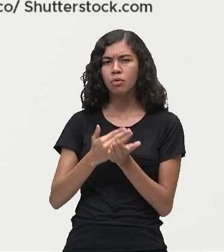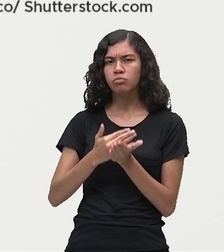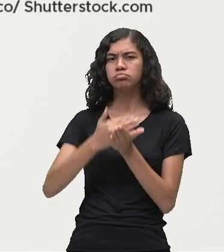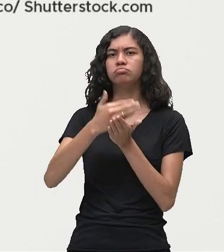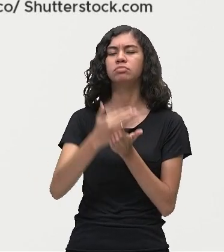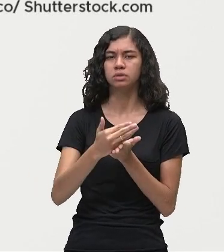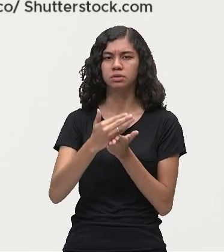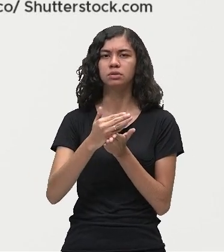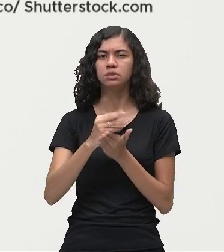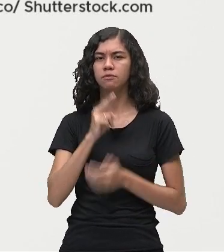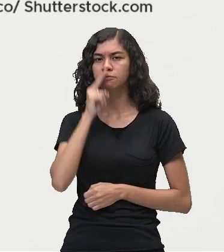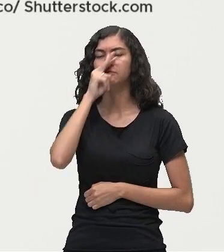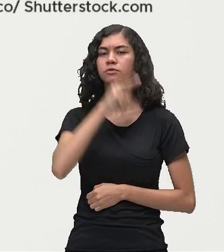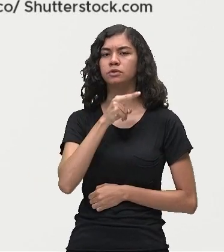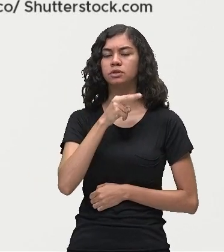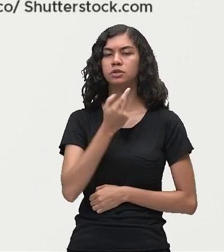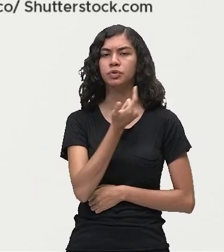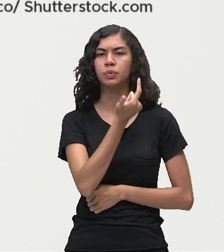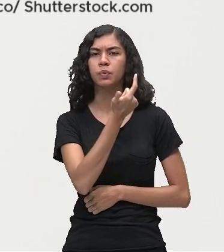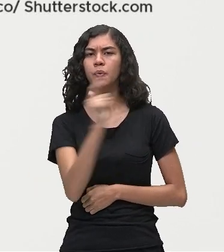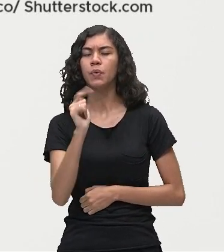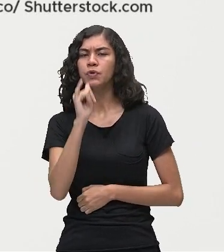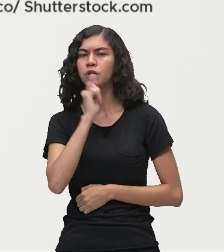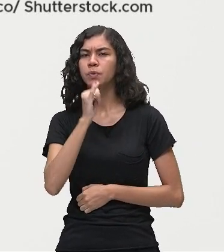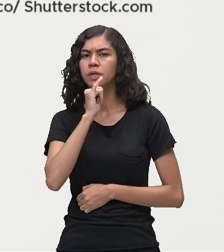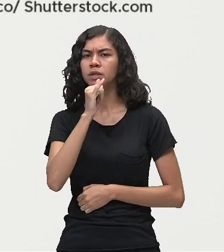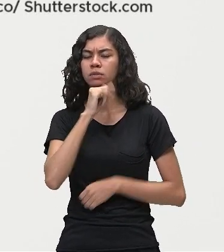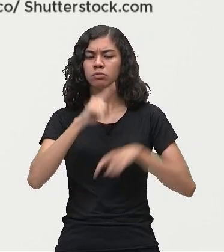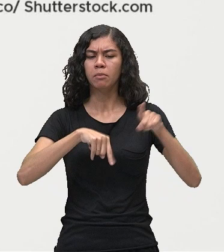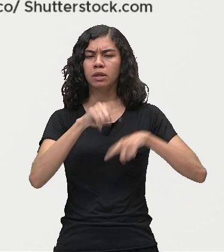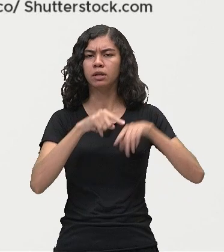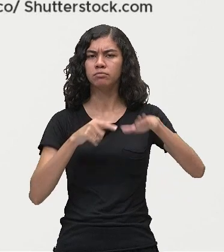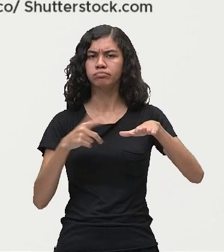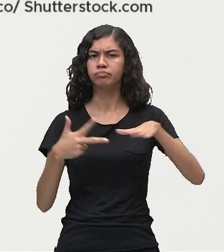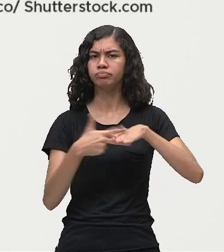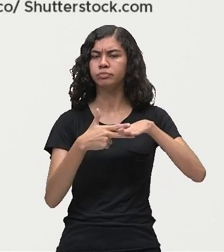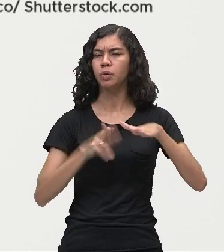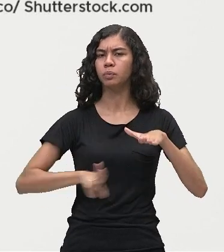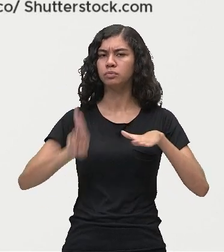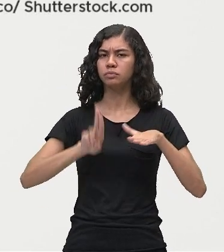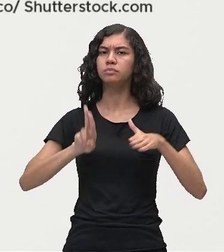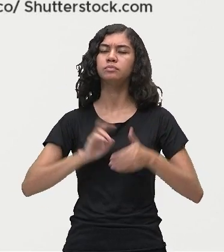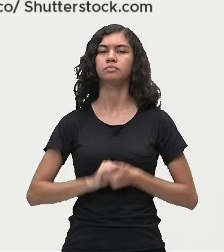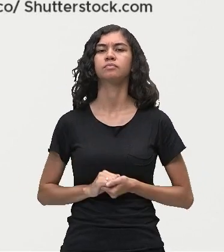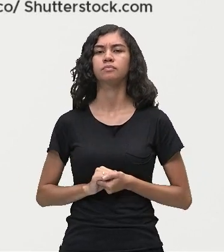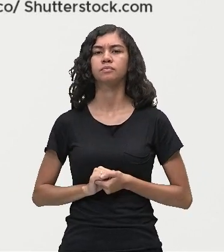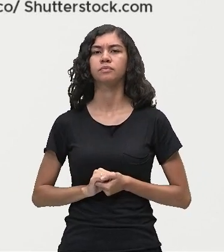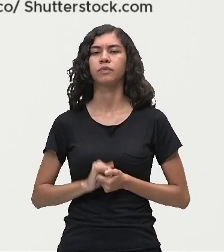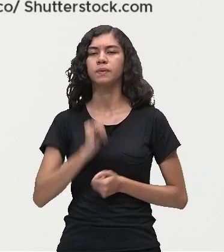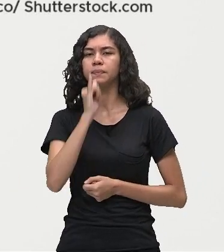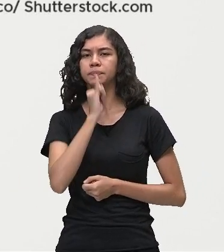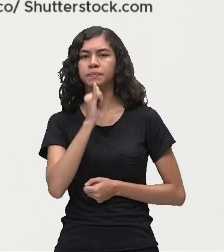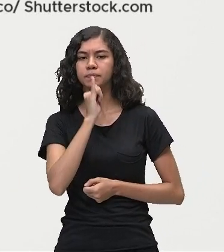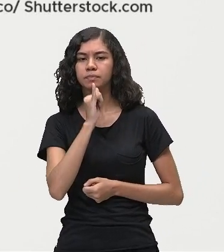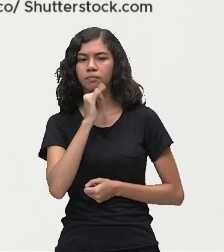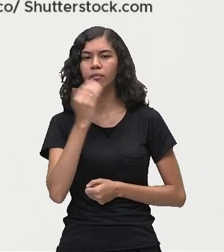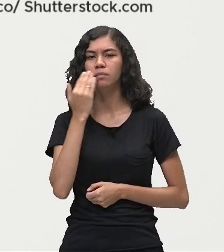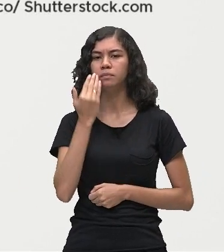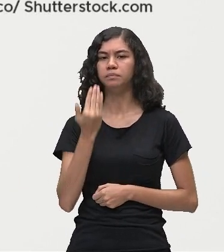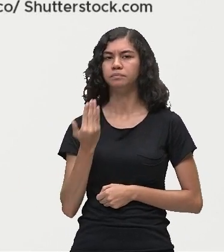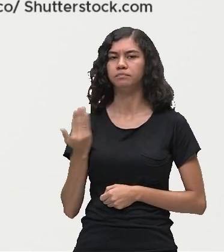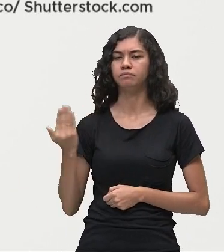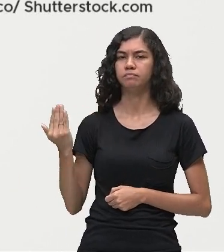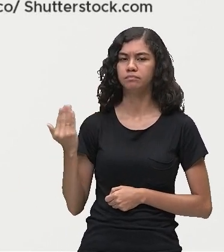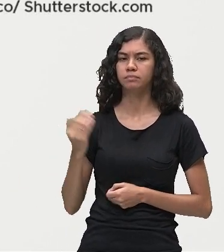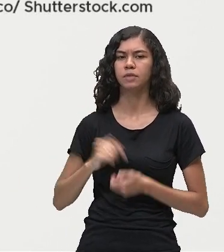o objeto, o peso do objeto a ser movido. São exemplos desse tipo: a gangorra, a tesoura que a gente viu aqui